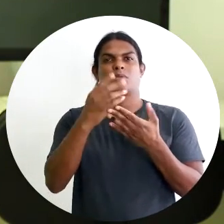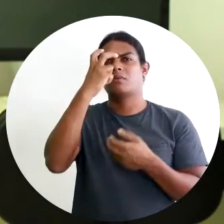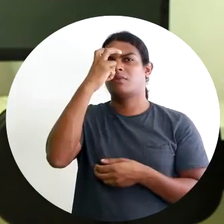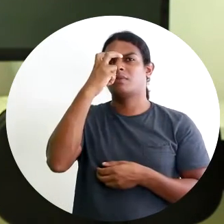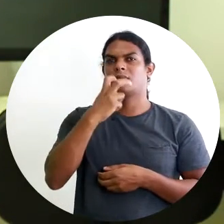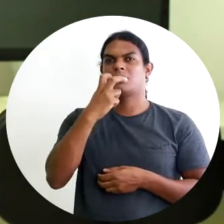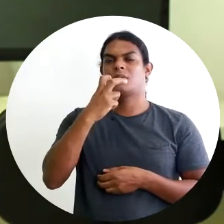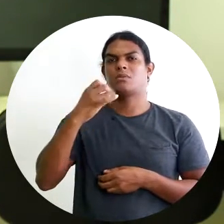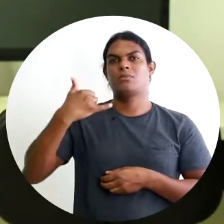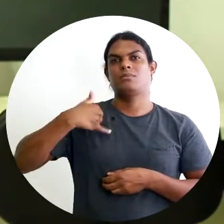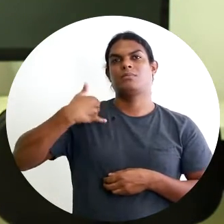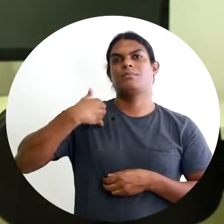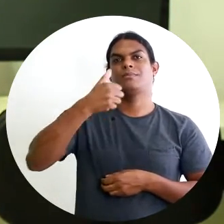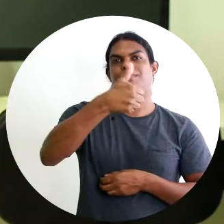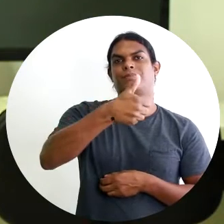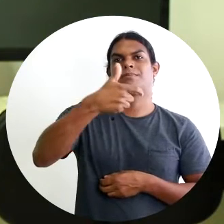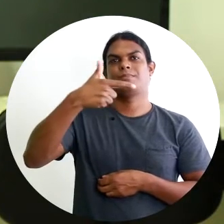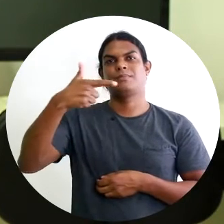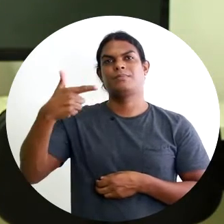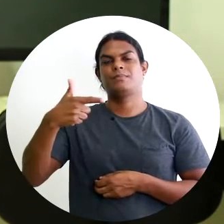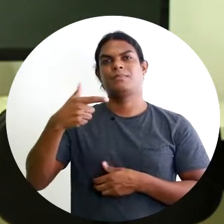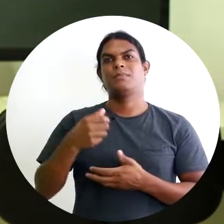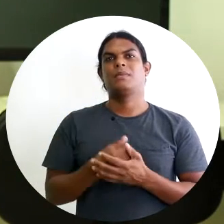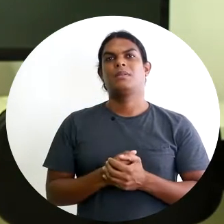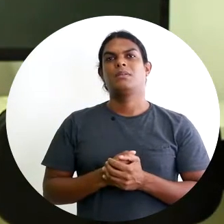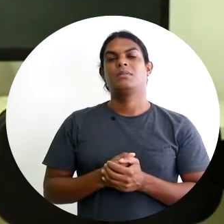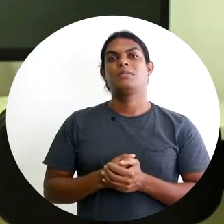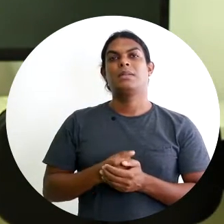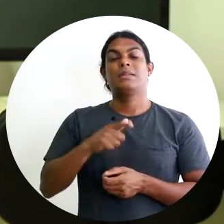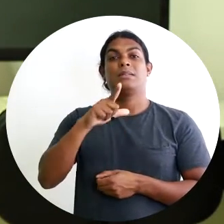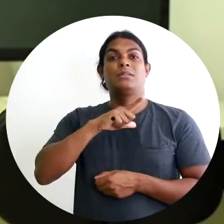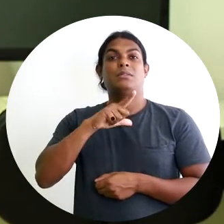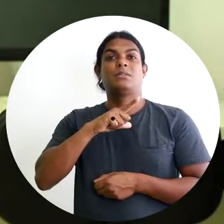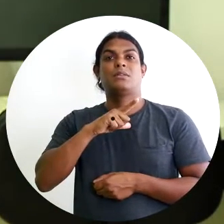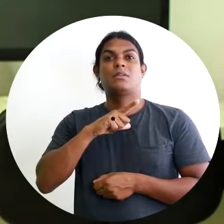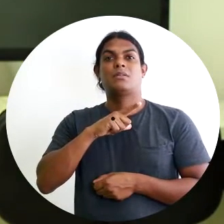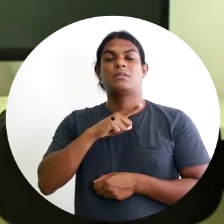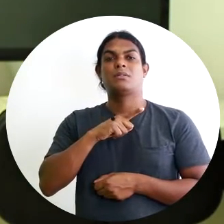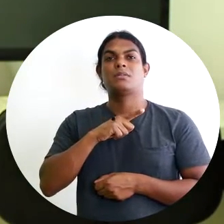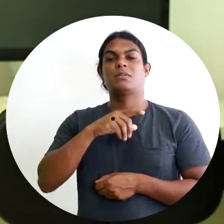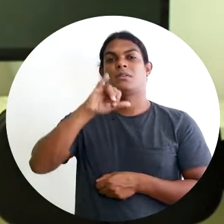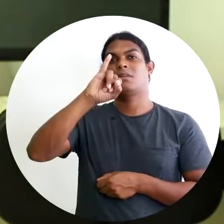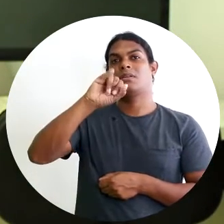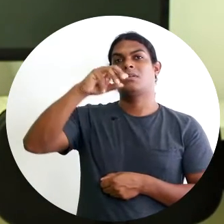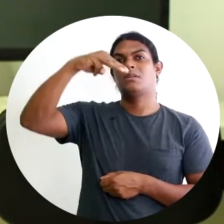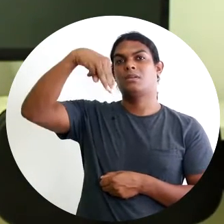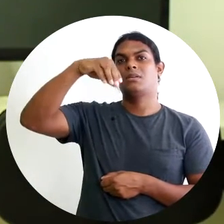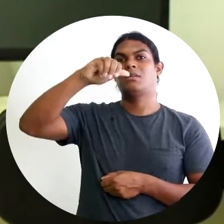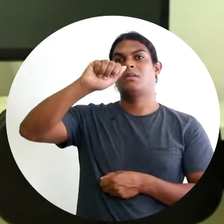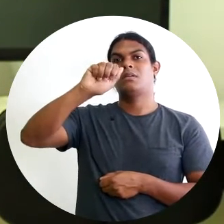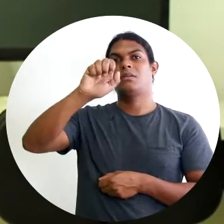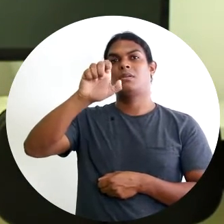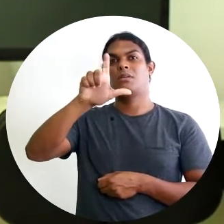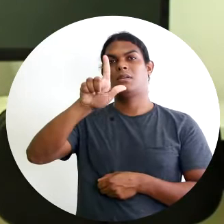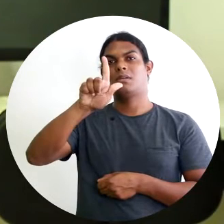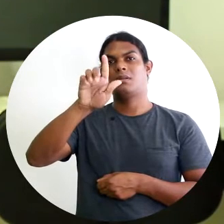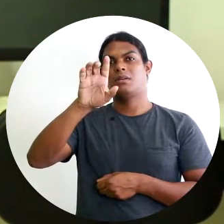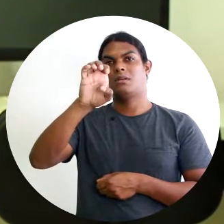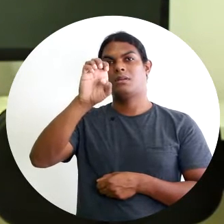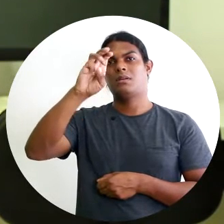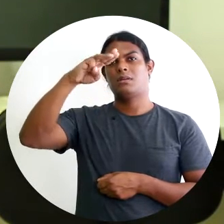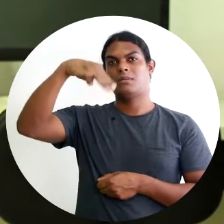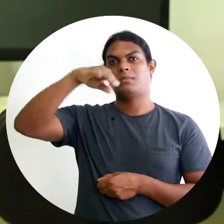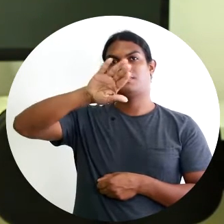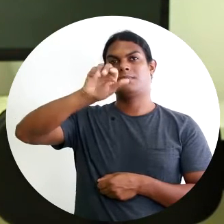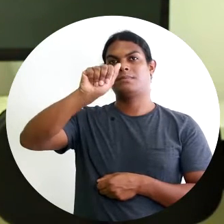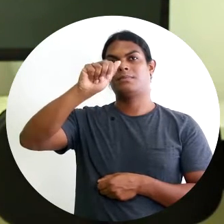tinha uma coisa que a gente chama da visão, chamada imagem anterior, que é, por exemplo, se